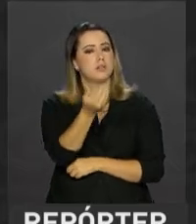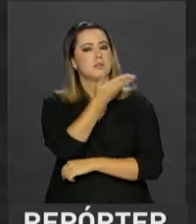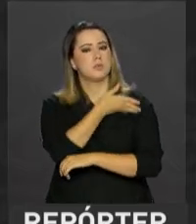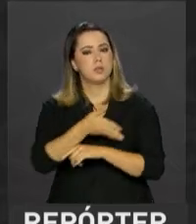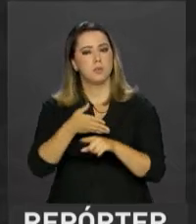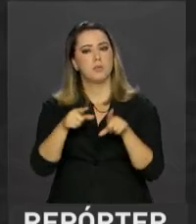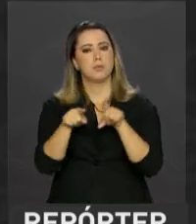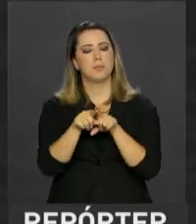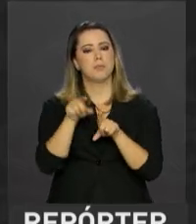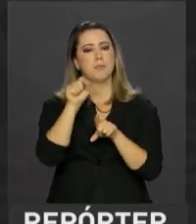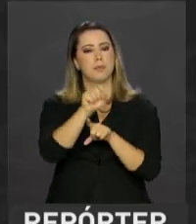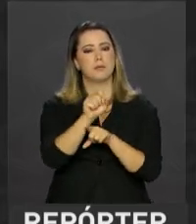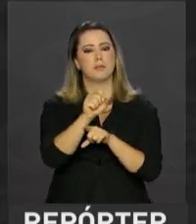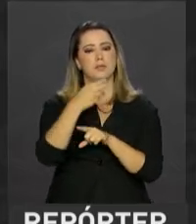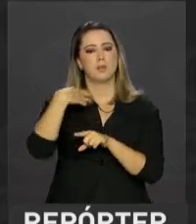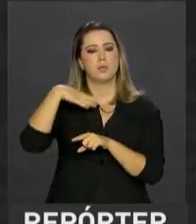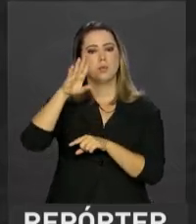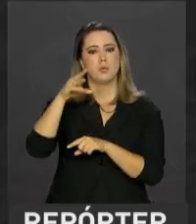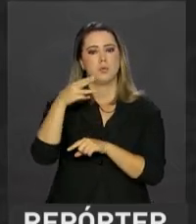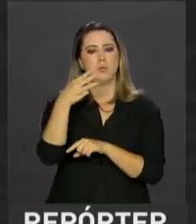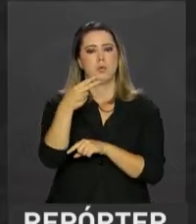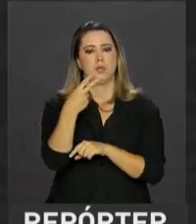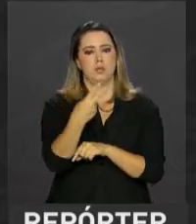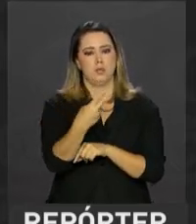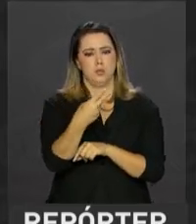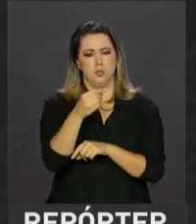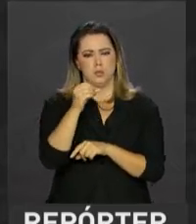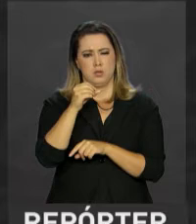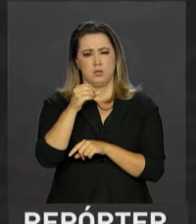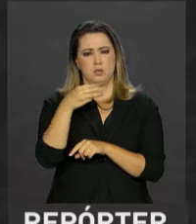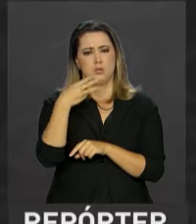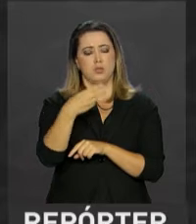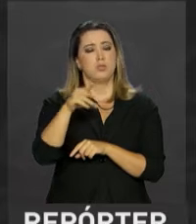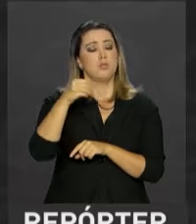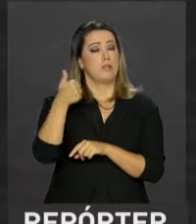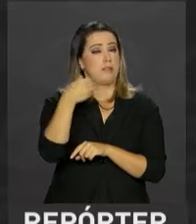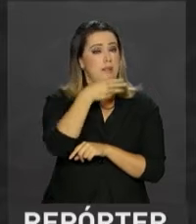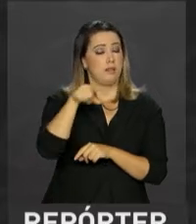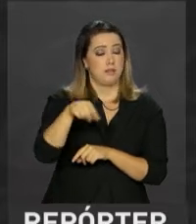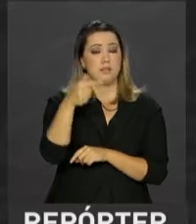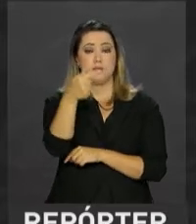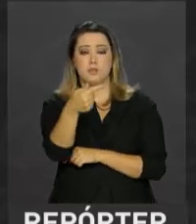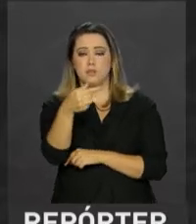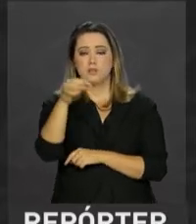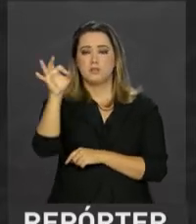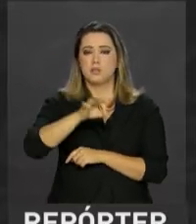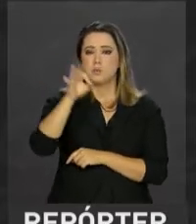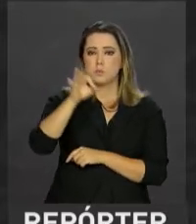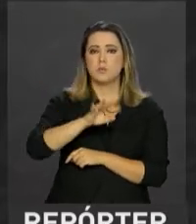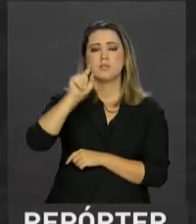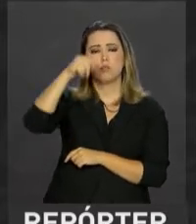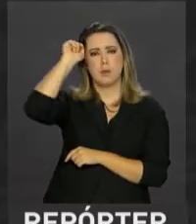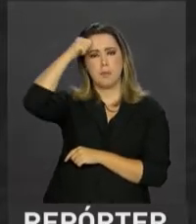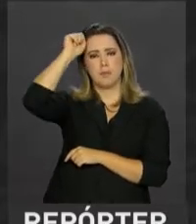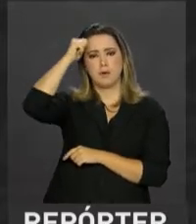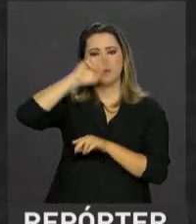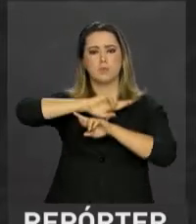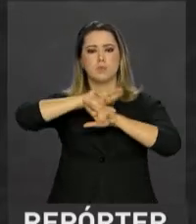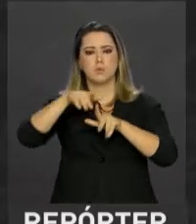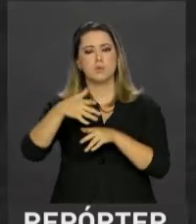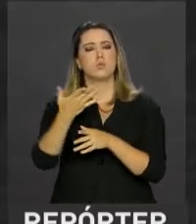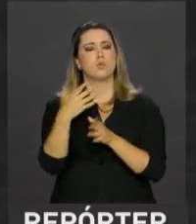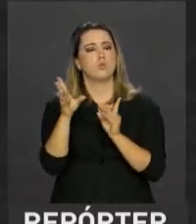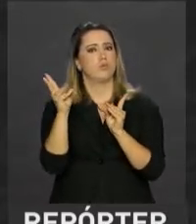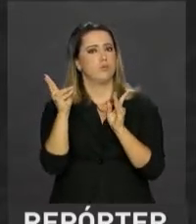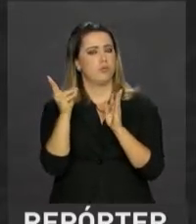13,3 por cento são pretos 2,3 por cento amarelos e 0,7 indígenas